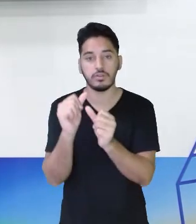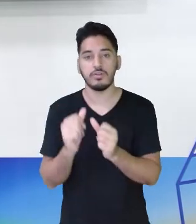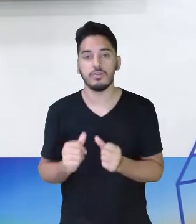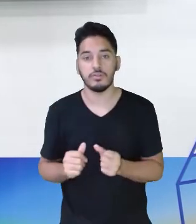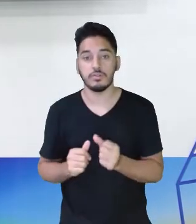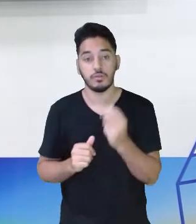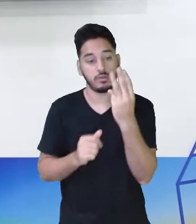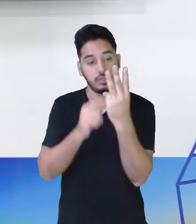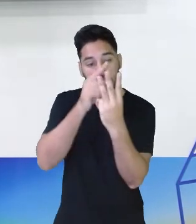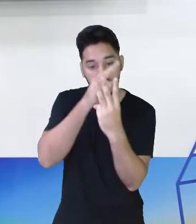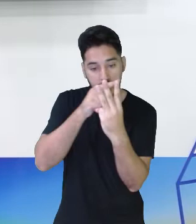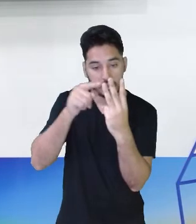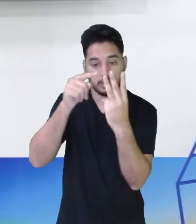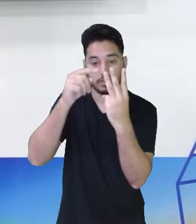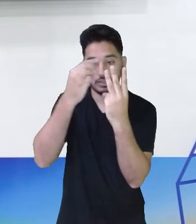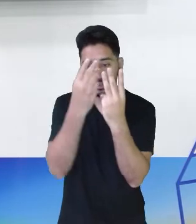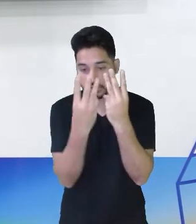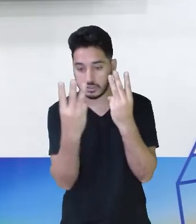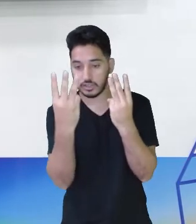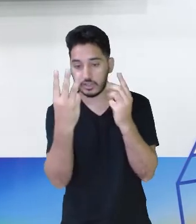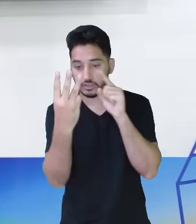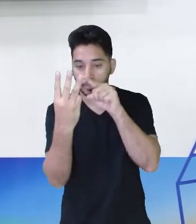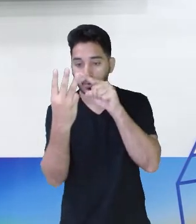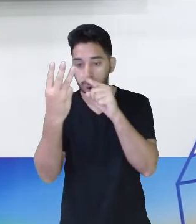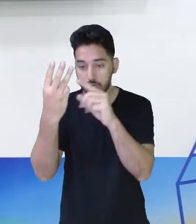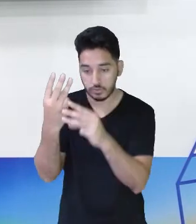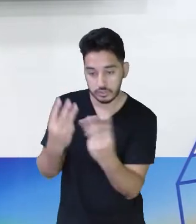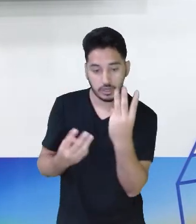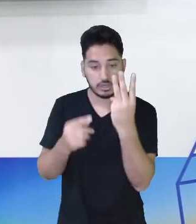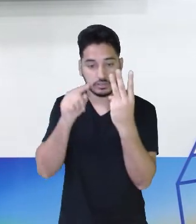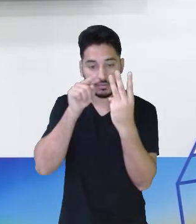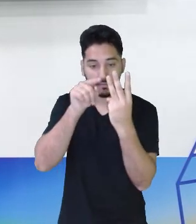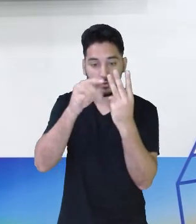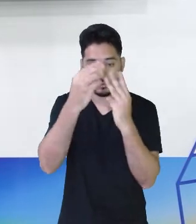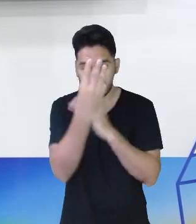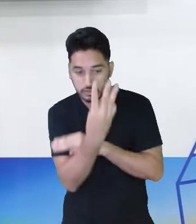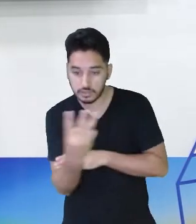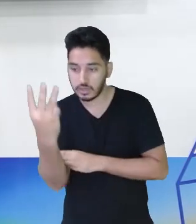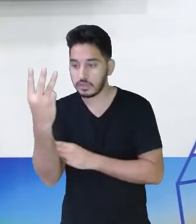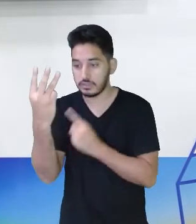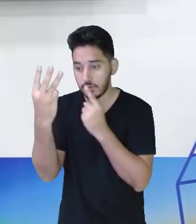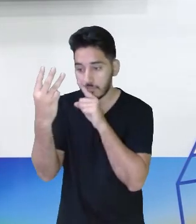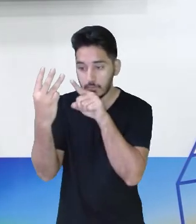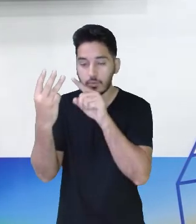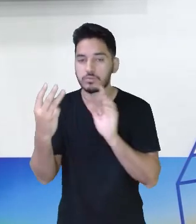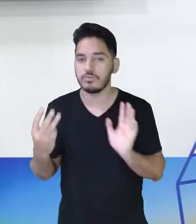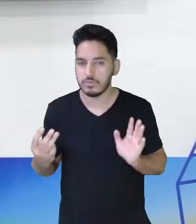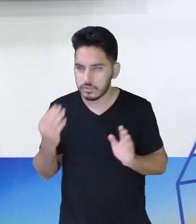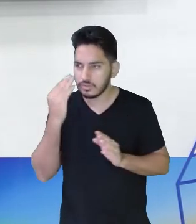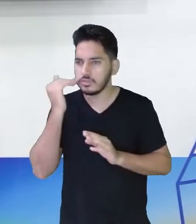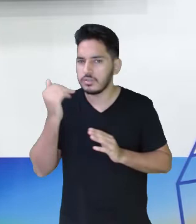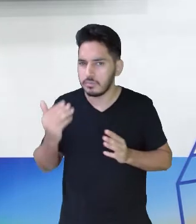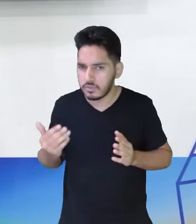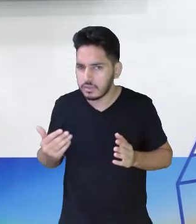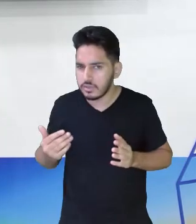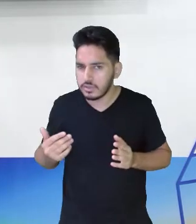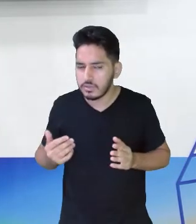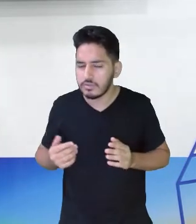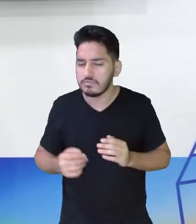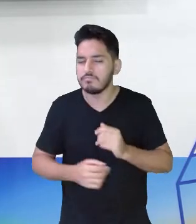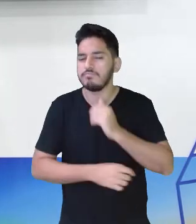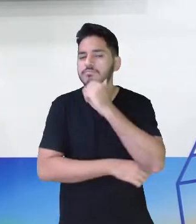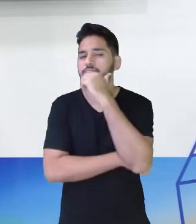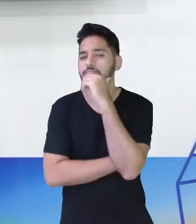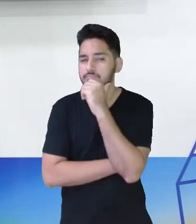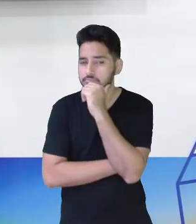de 3 em 3, ponto. De 3 em 3, ponto. Sabia disso? Eu tenho certeza